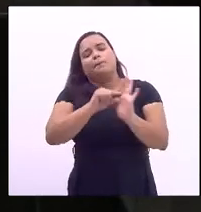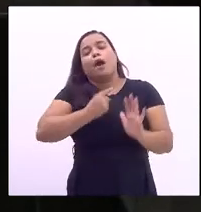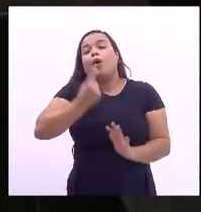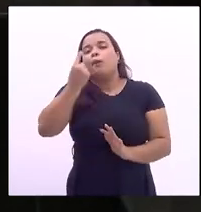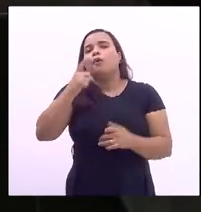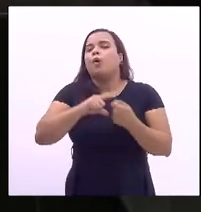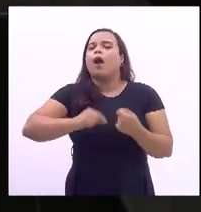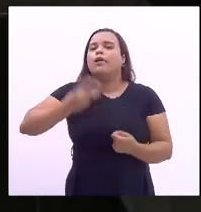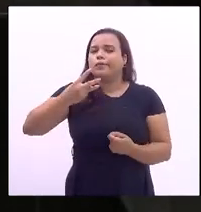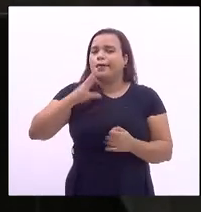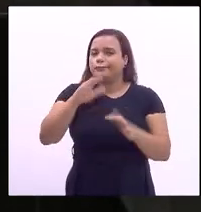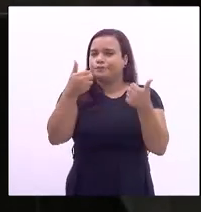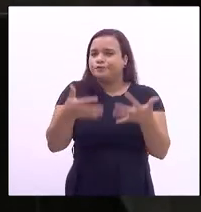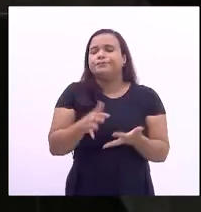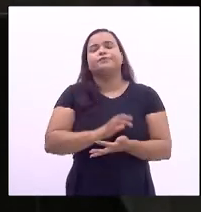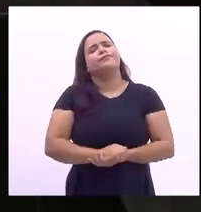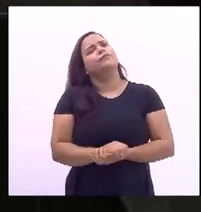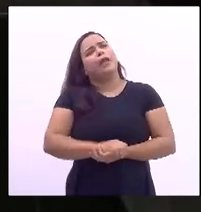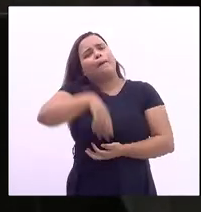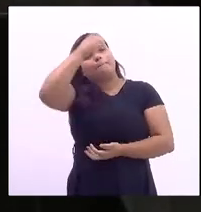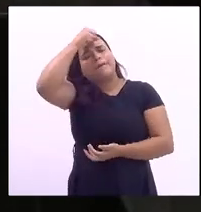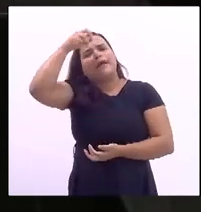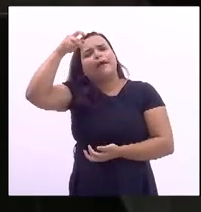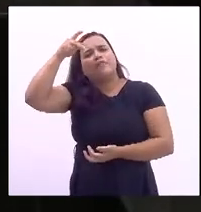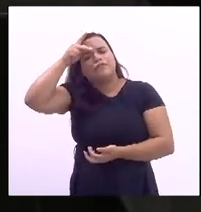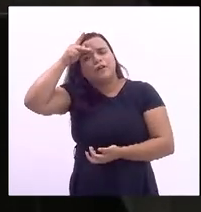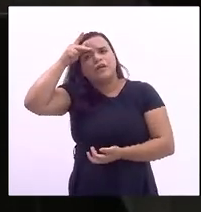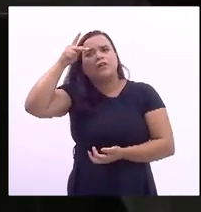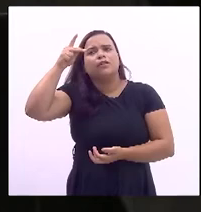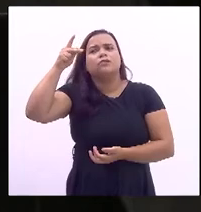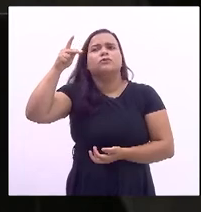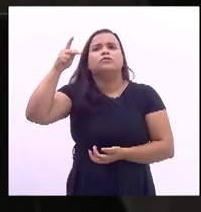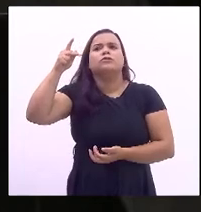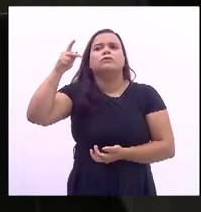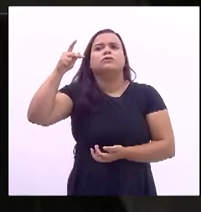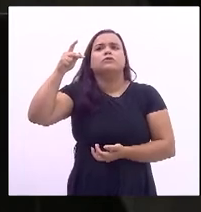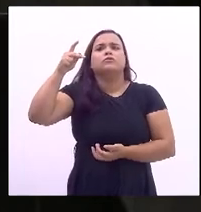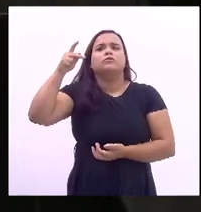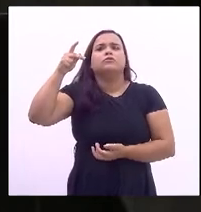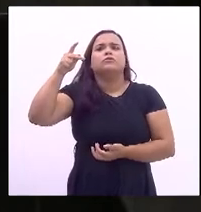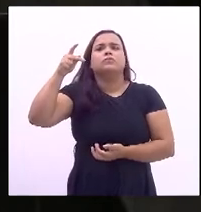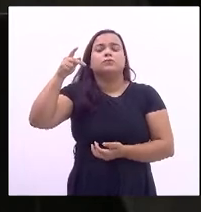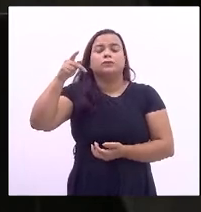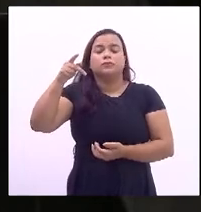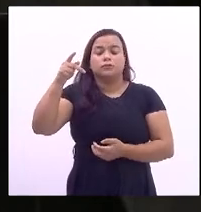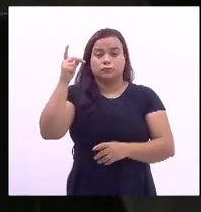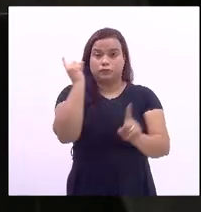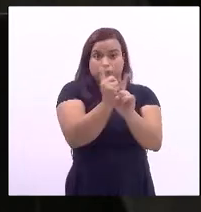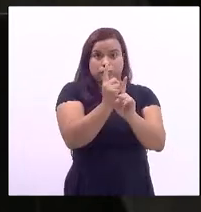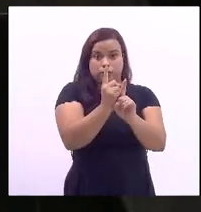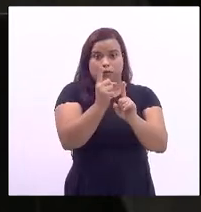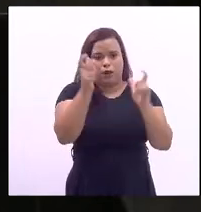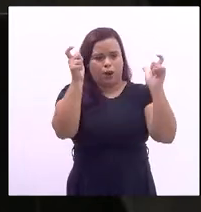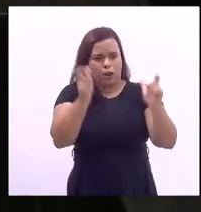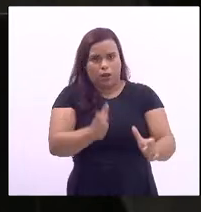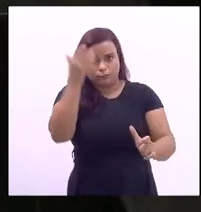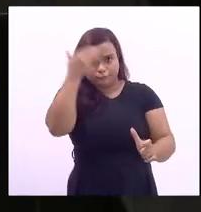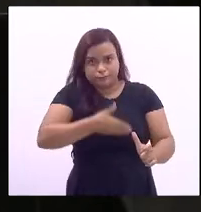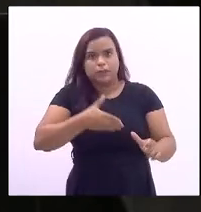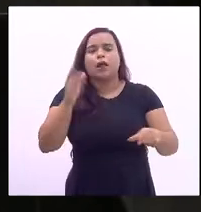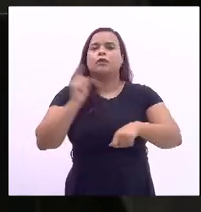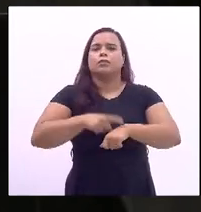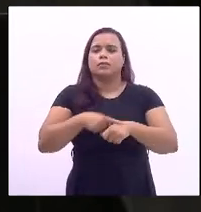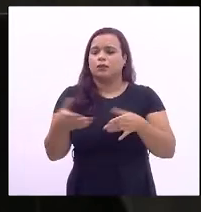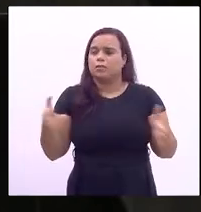único do artigo tem a cena prefeito de comprou o valor de comprovação da localização e do tempo de atividade